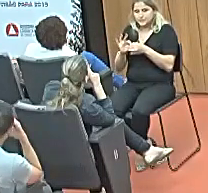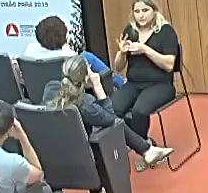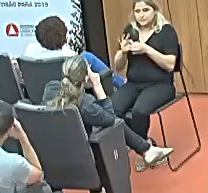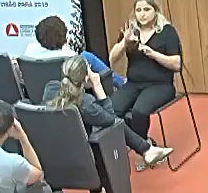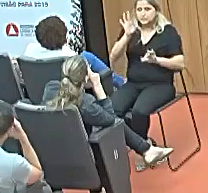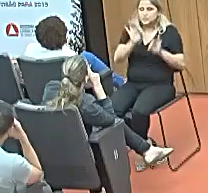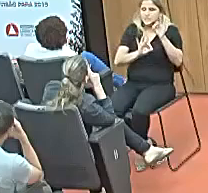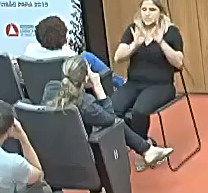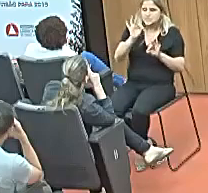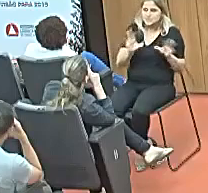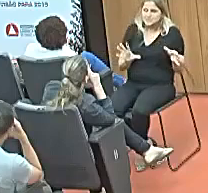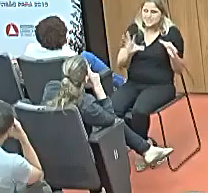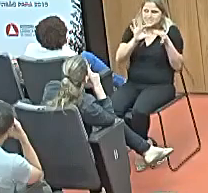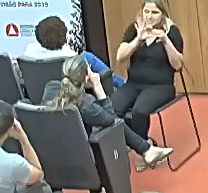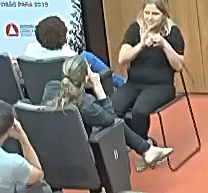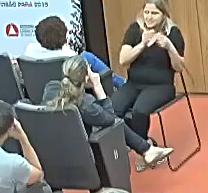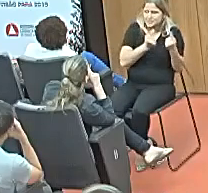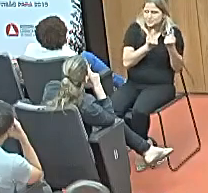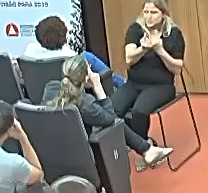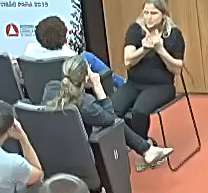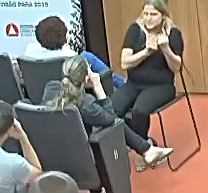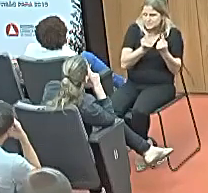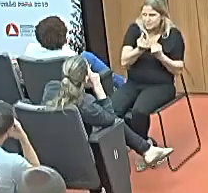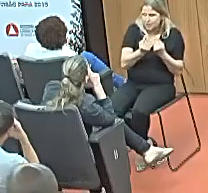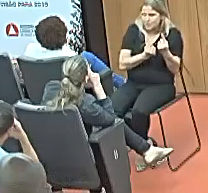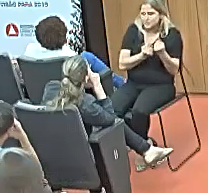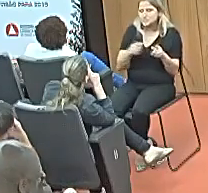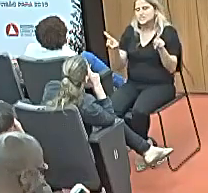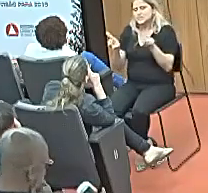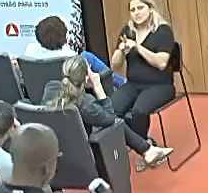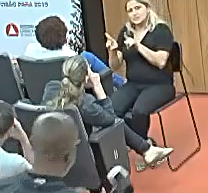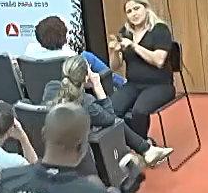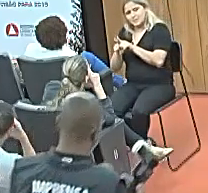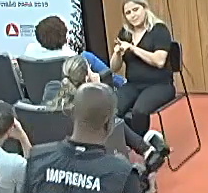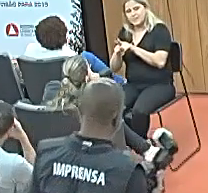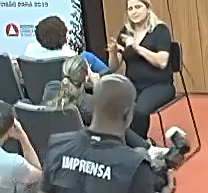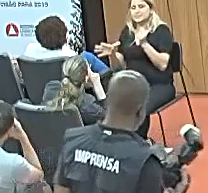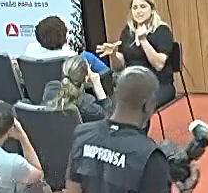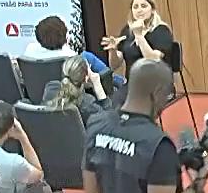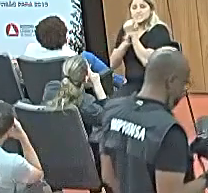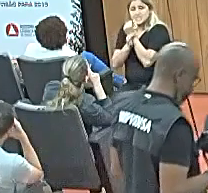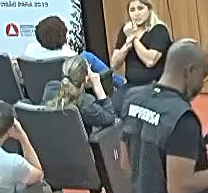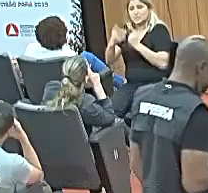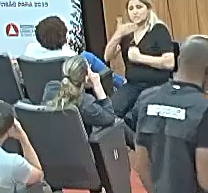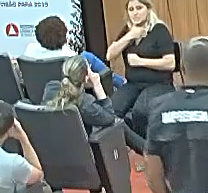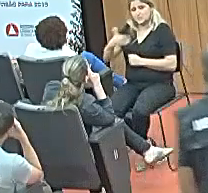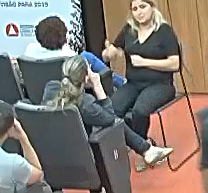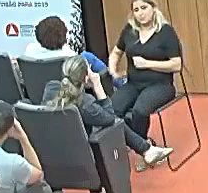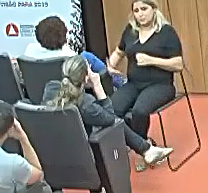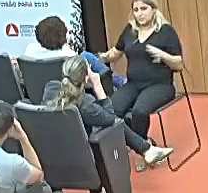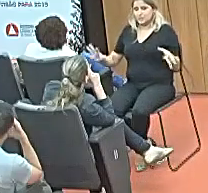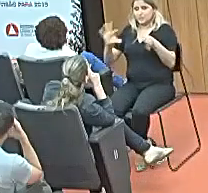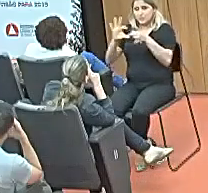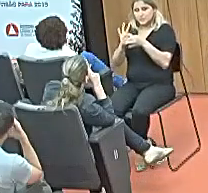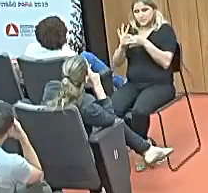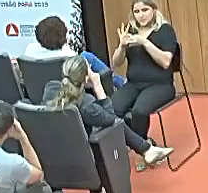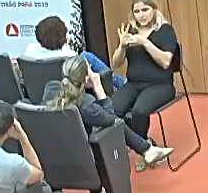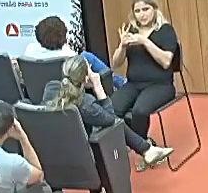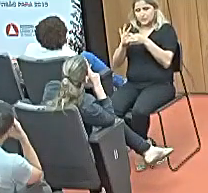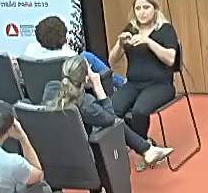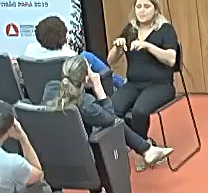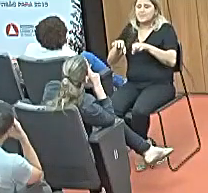metropolitano e os órgãos de segurança pública visando à segurança dos